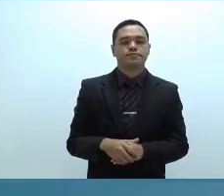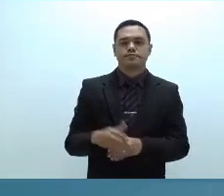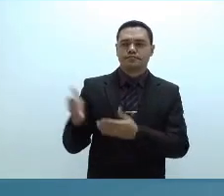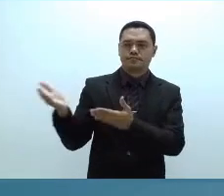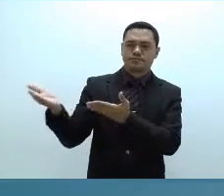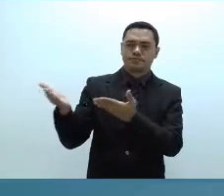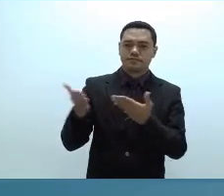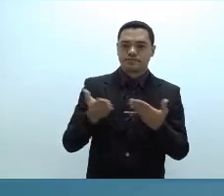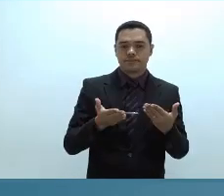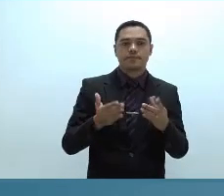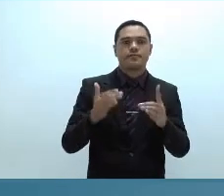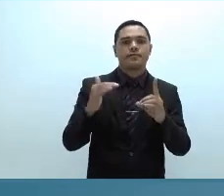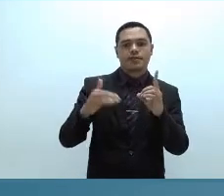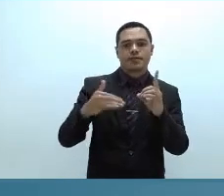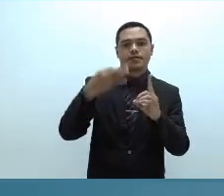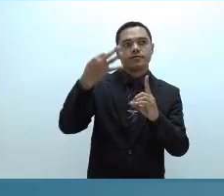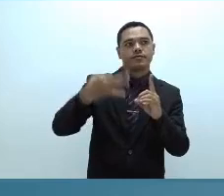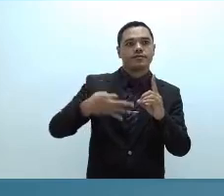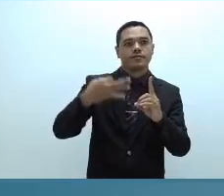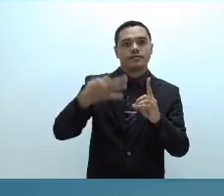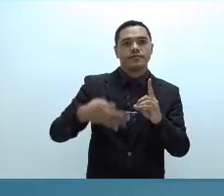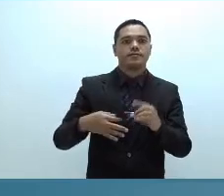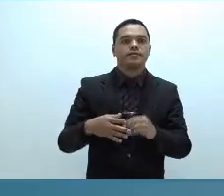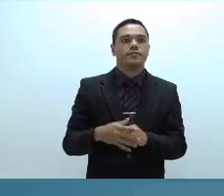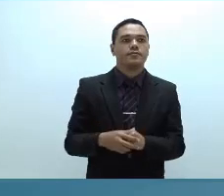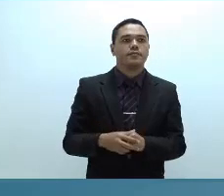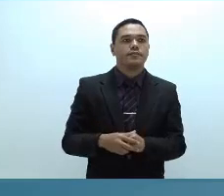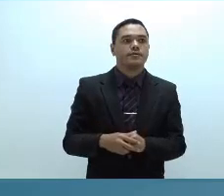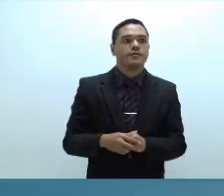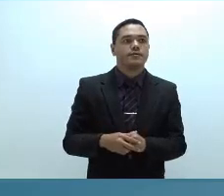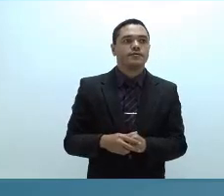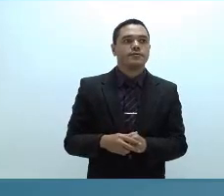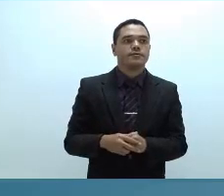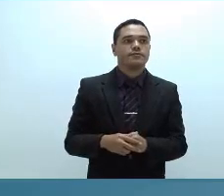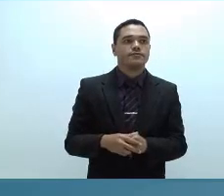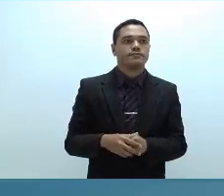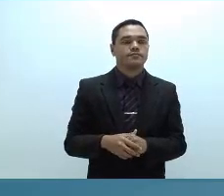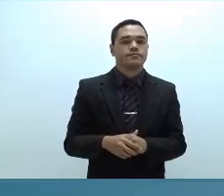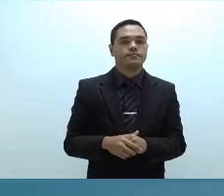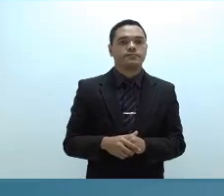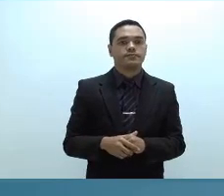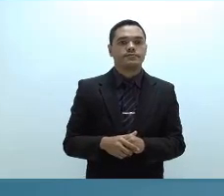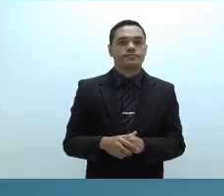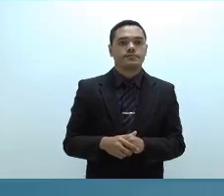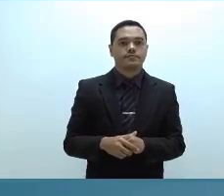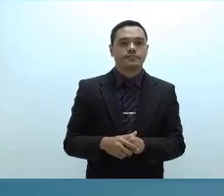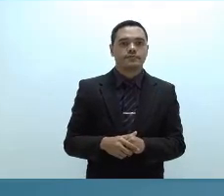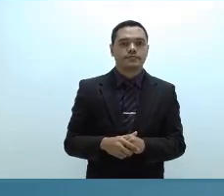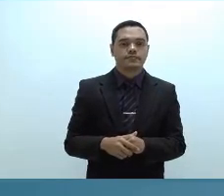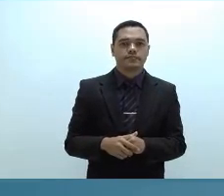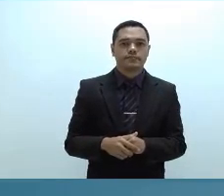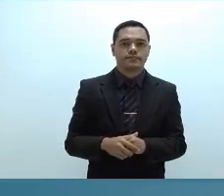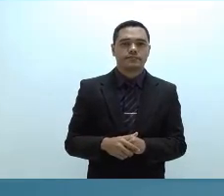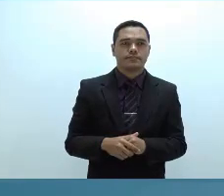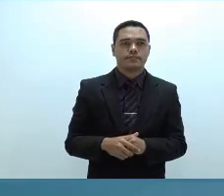presidente. Não, não, o presidente do presidente gostaria de enaltecer